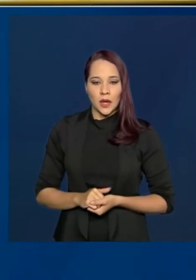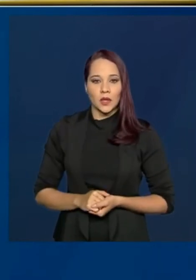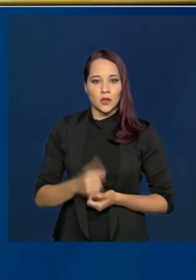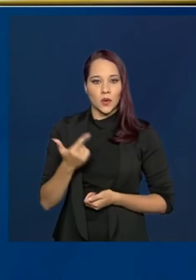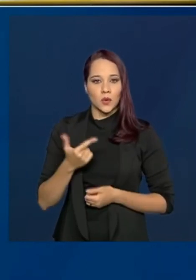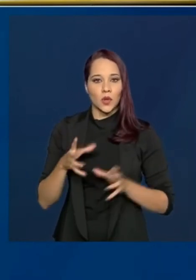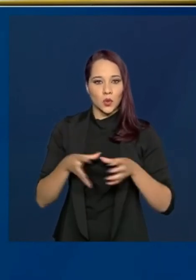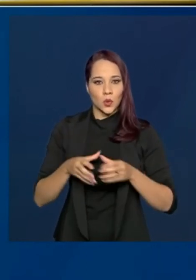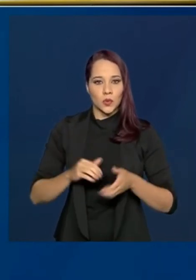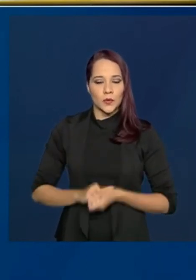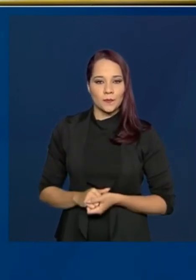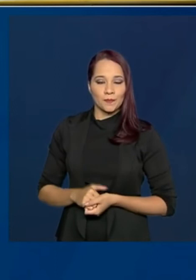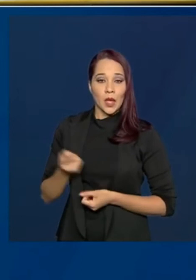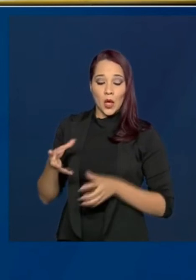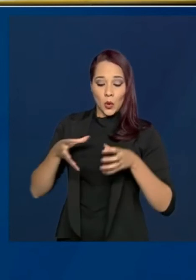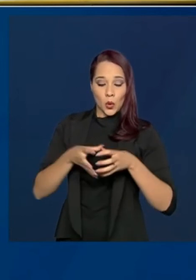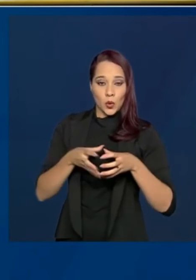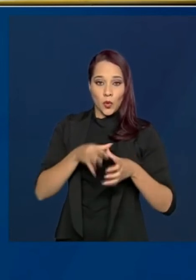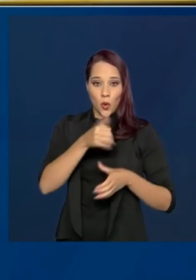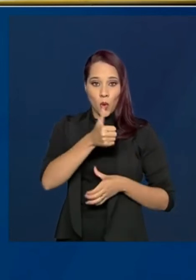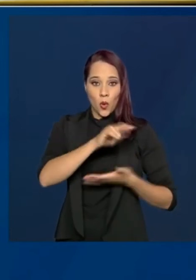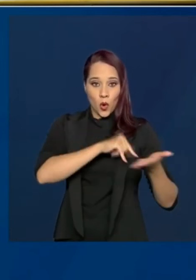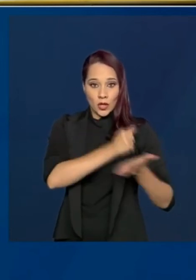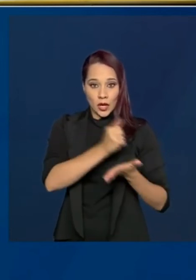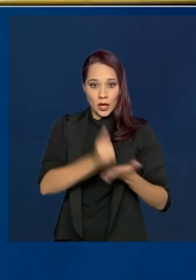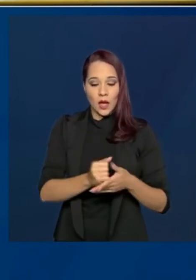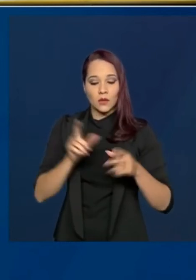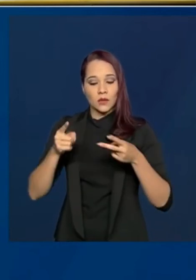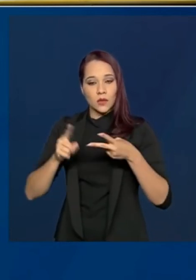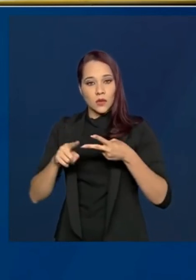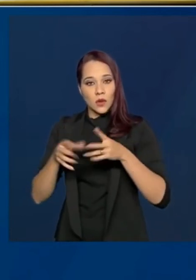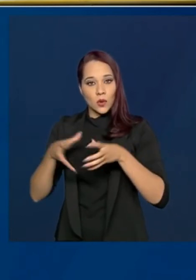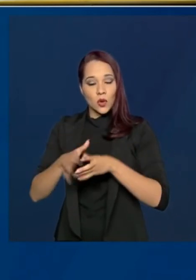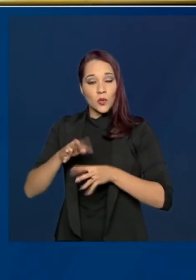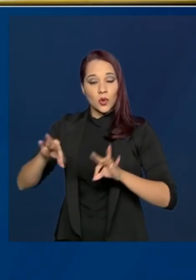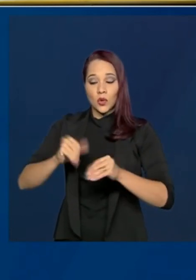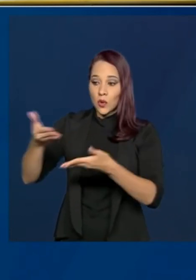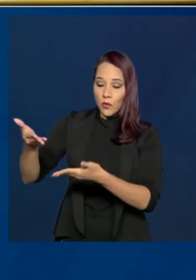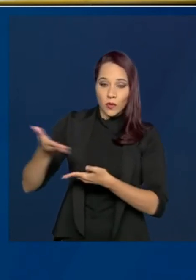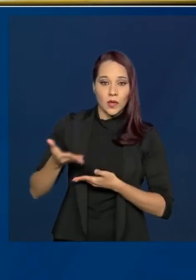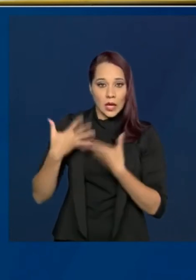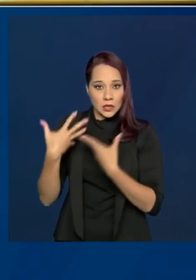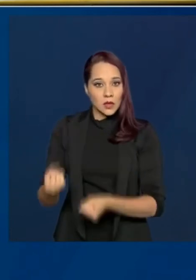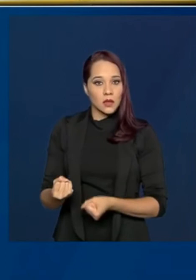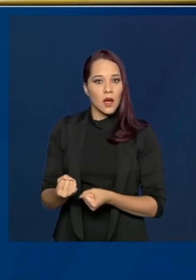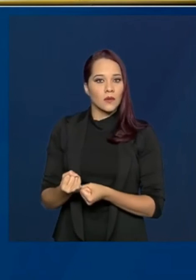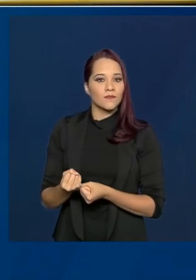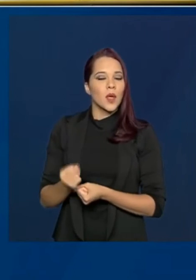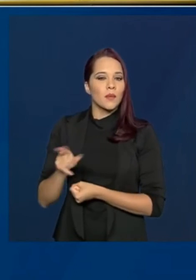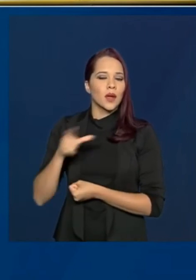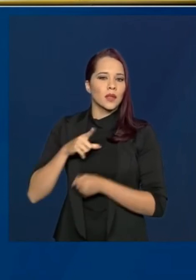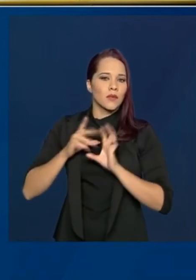grupos, aqueles que foram contratados e todos aqueles que aceitaram o convite, cadastrados na plataforma, para que